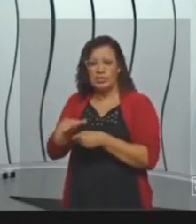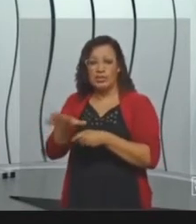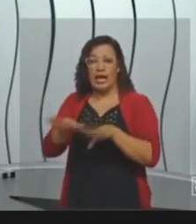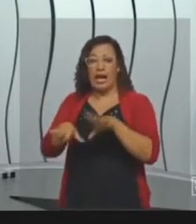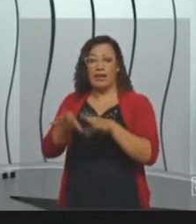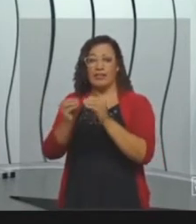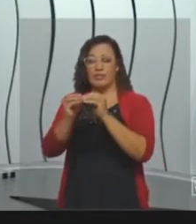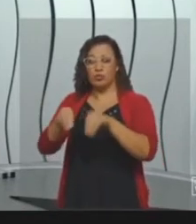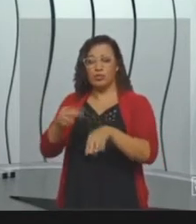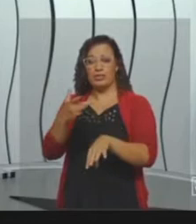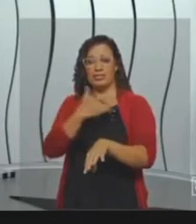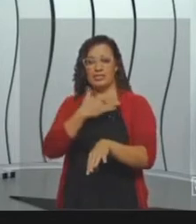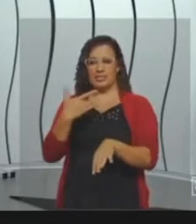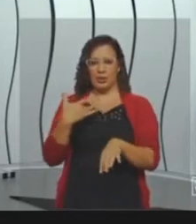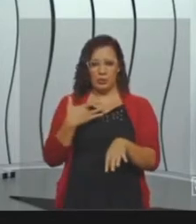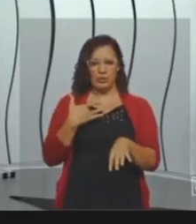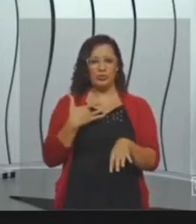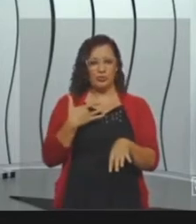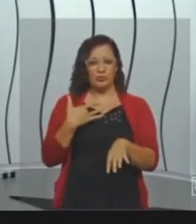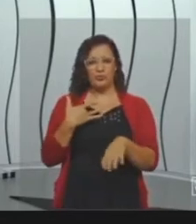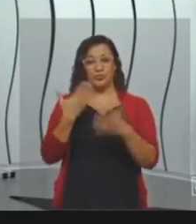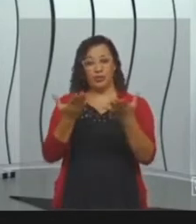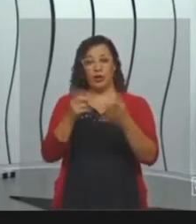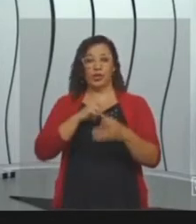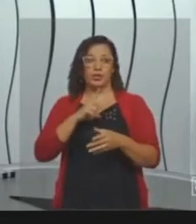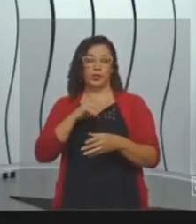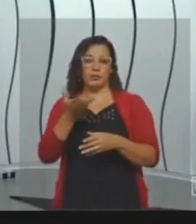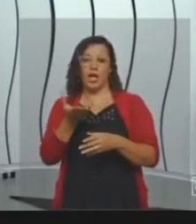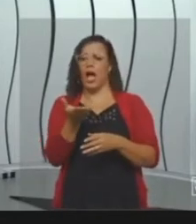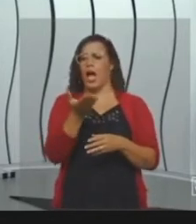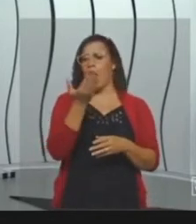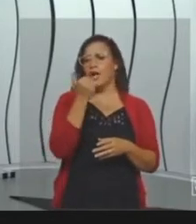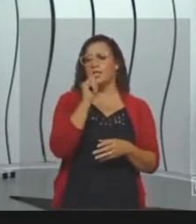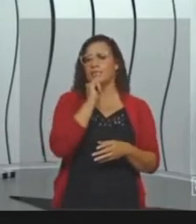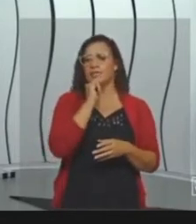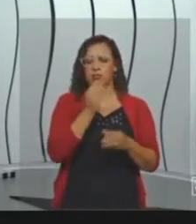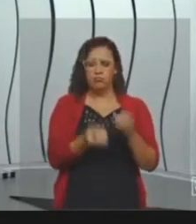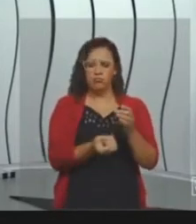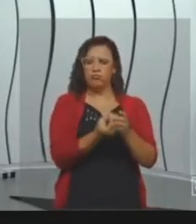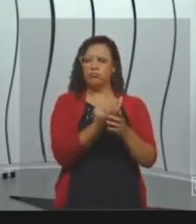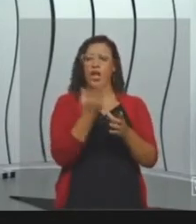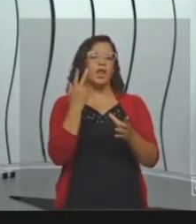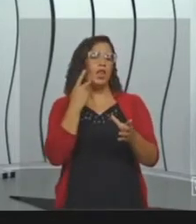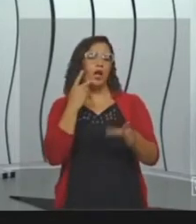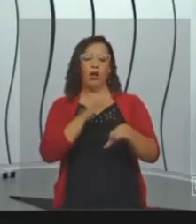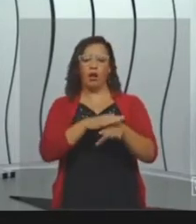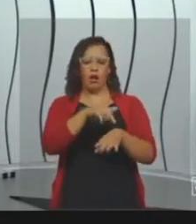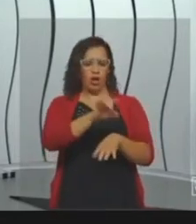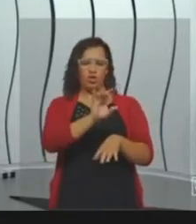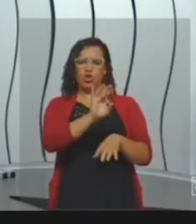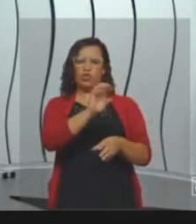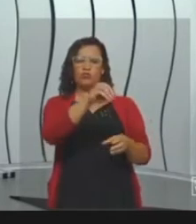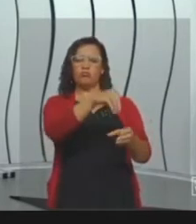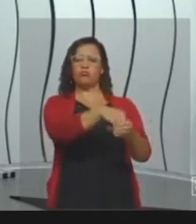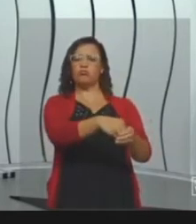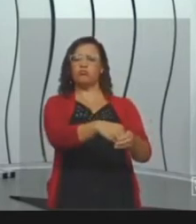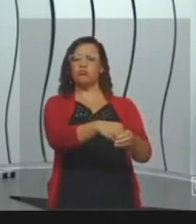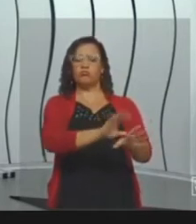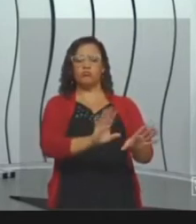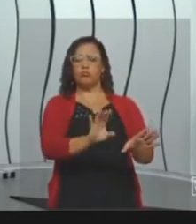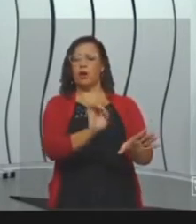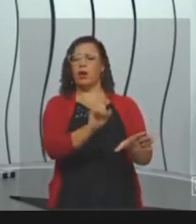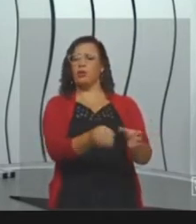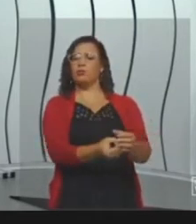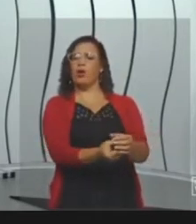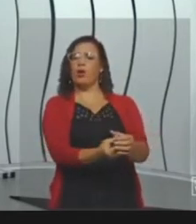prejudiciais à saúde do ser humano. Um alimento que não fosse processado seria um alimento natural. Você plantou ali, não acrescentou nenhum